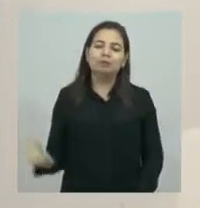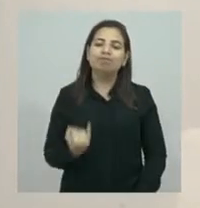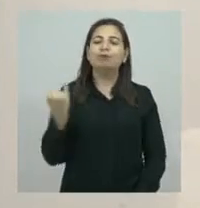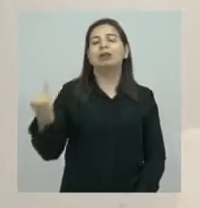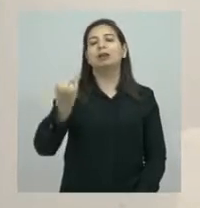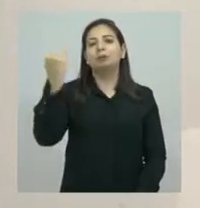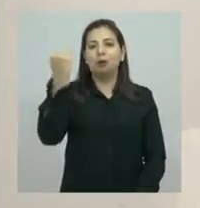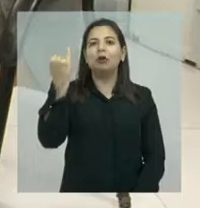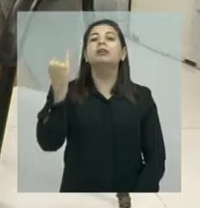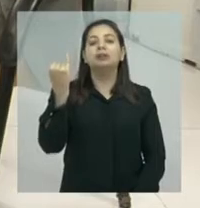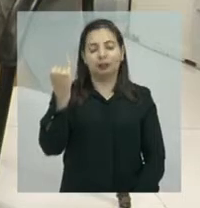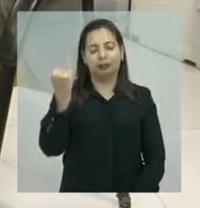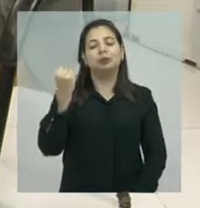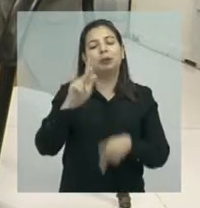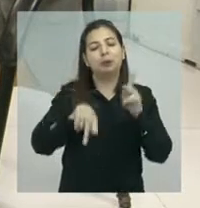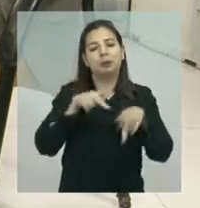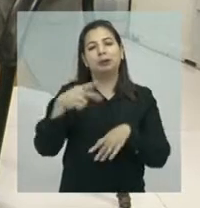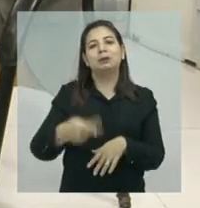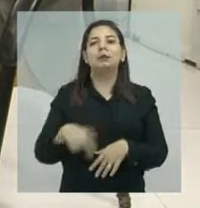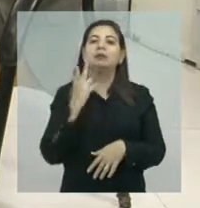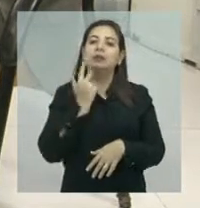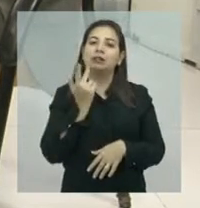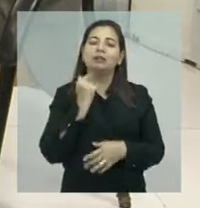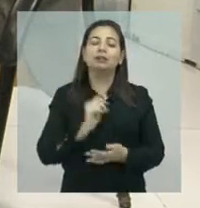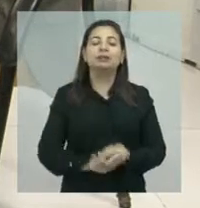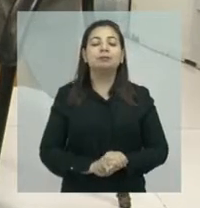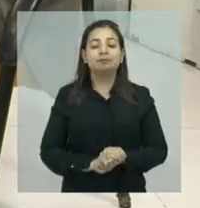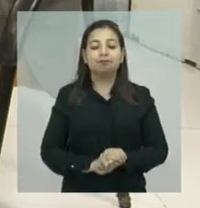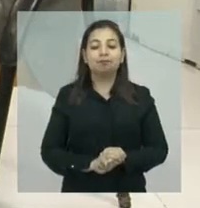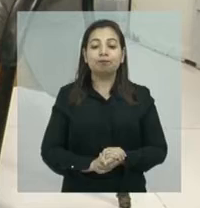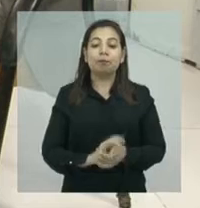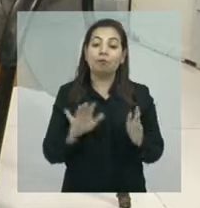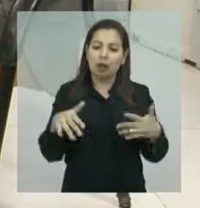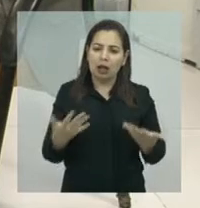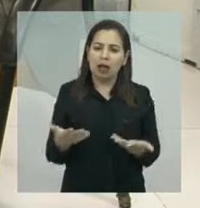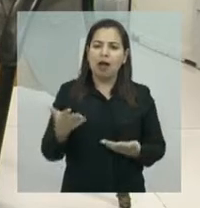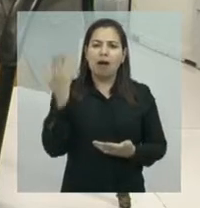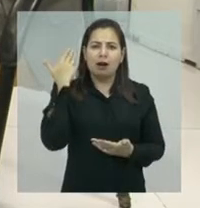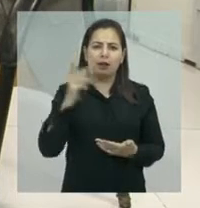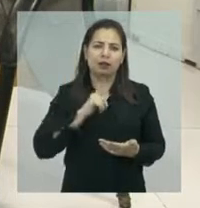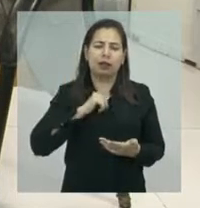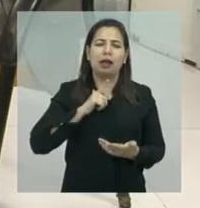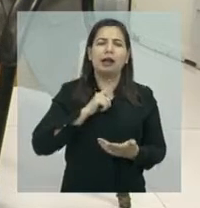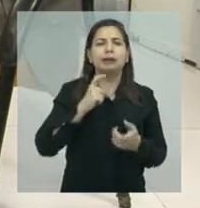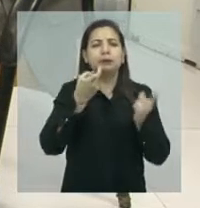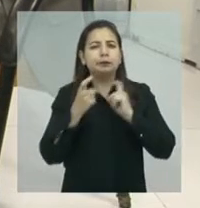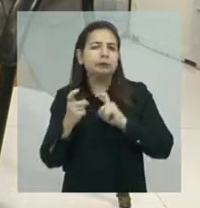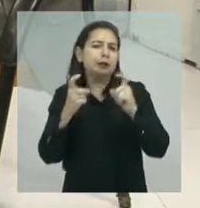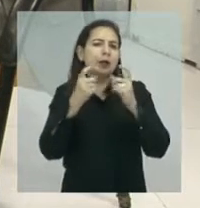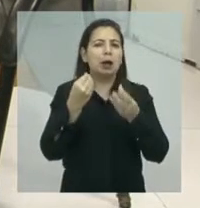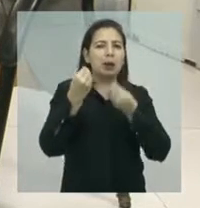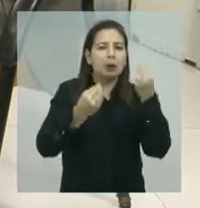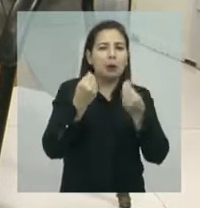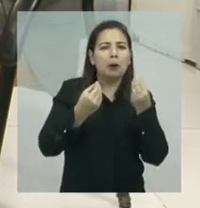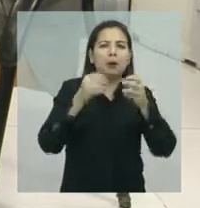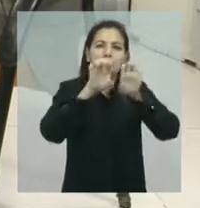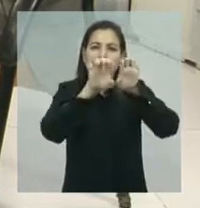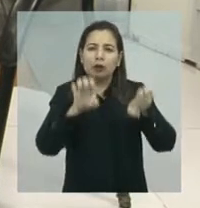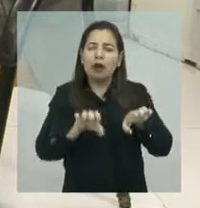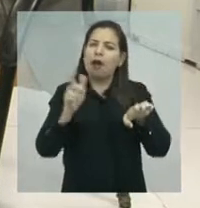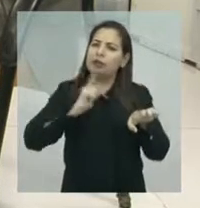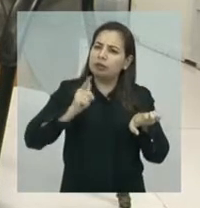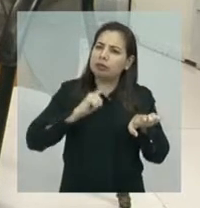Fortaleza. E quando estava em discussão a elaboração do Estatuto, você falou em vários locais que foram,